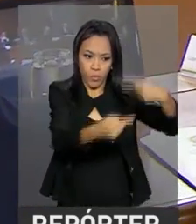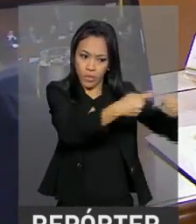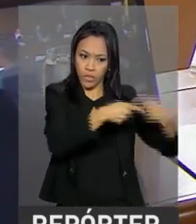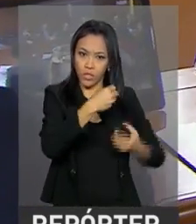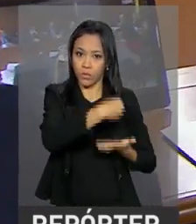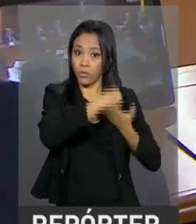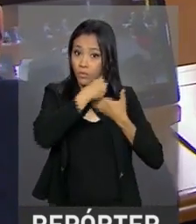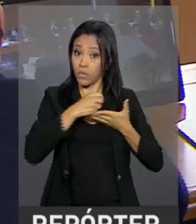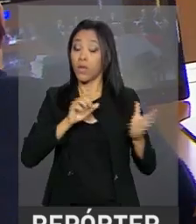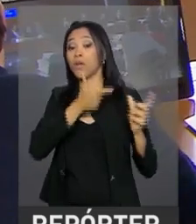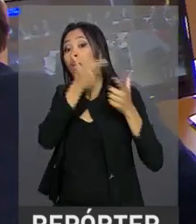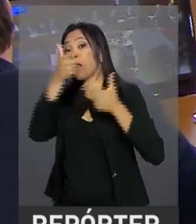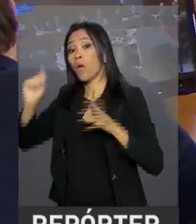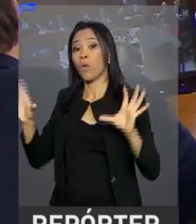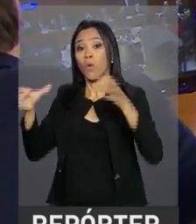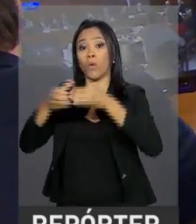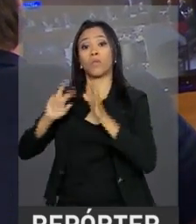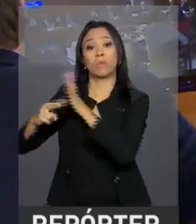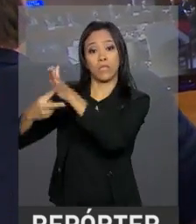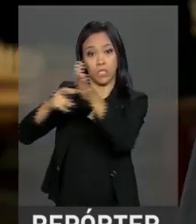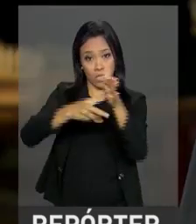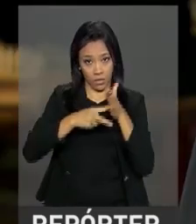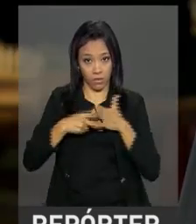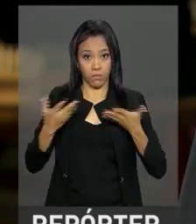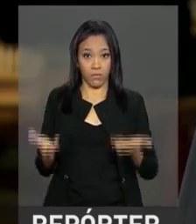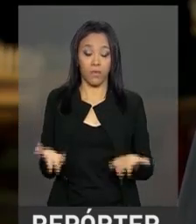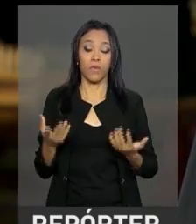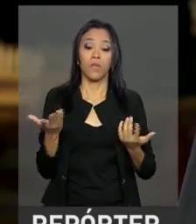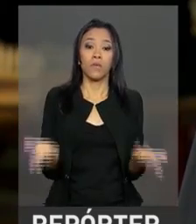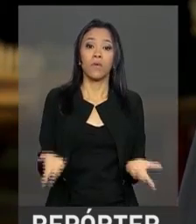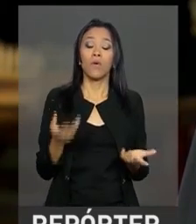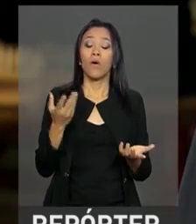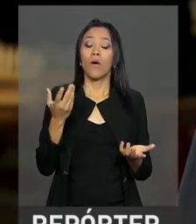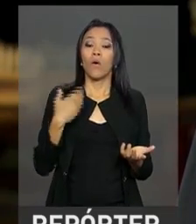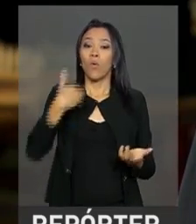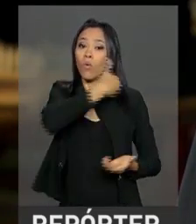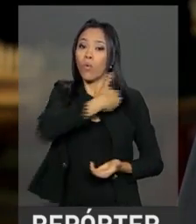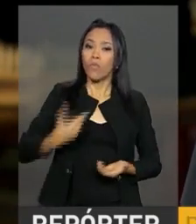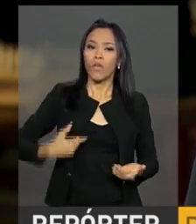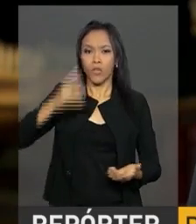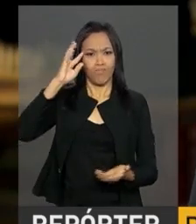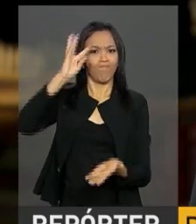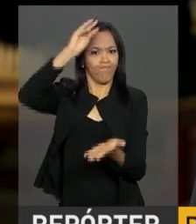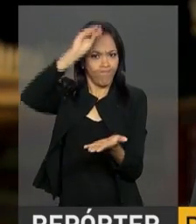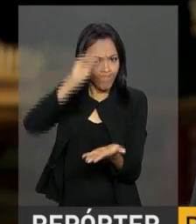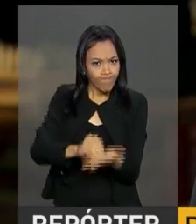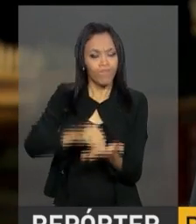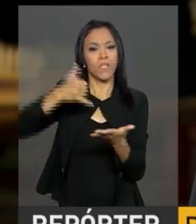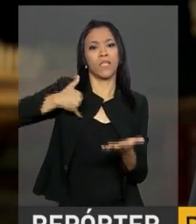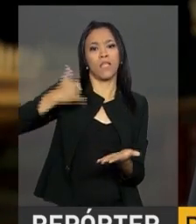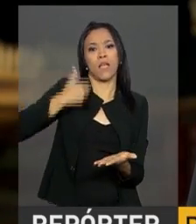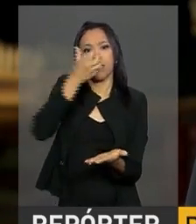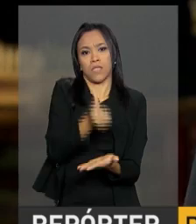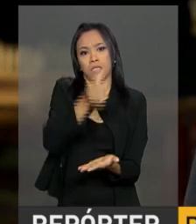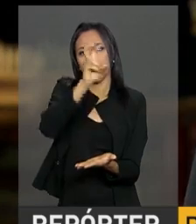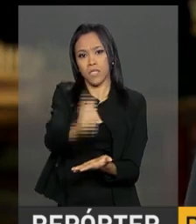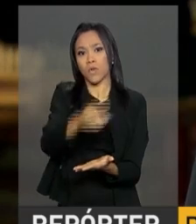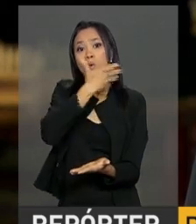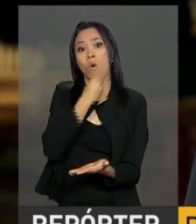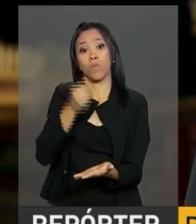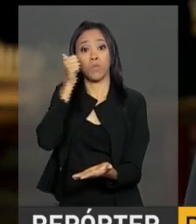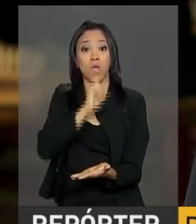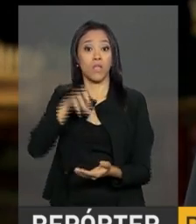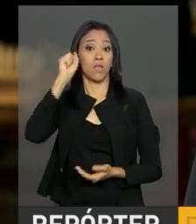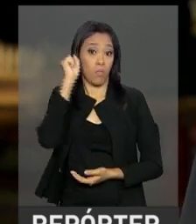congresso e outra com centrais sindicais o governo definiu uma idade mínima de 65 anos para homens e mulheres se